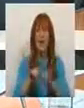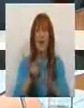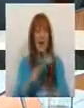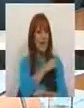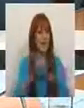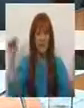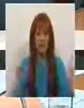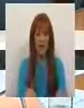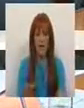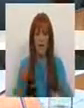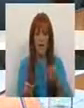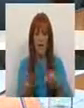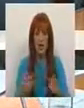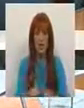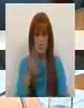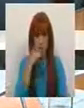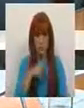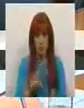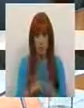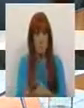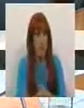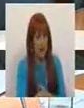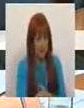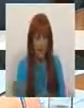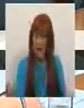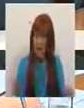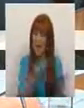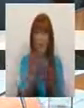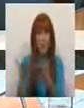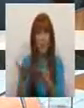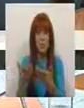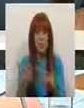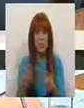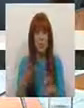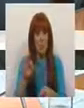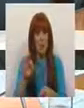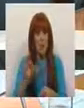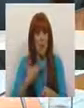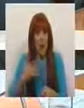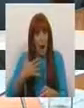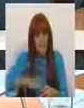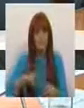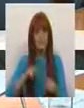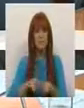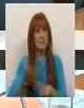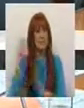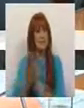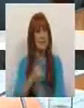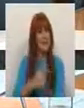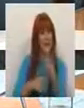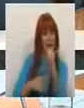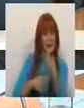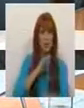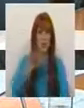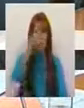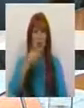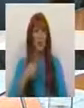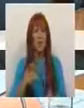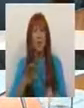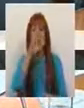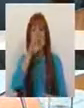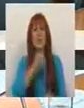menos carga fiscal para os portugueses. Portanto, é isto que moveu o Partido Social Democrata então, Sr. Ministro. Não